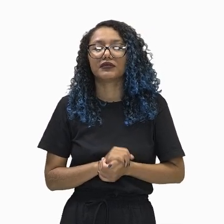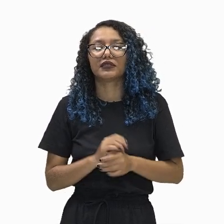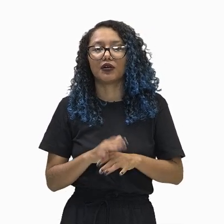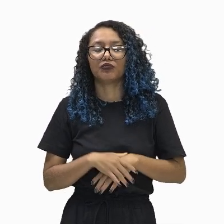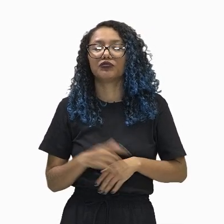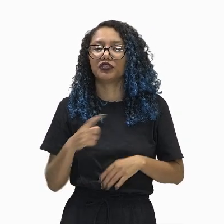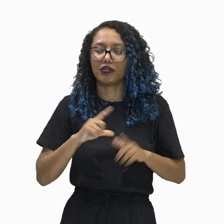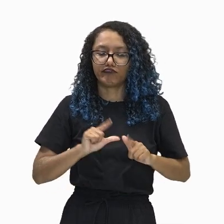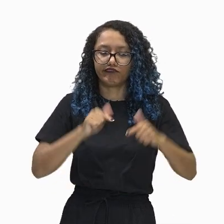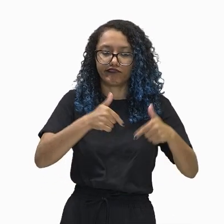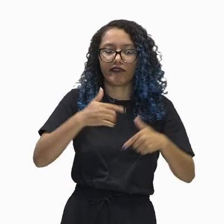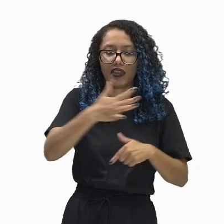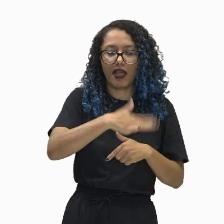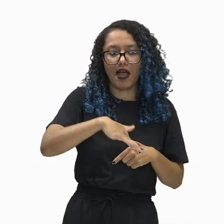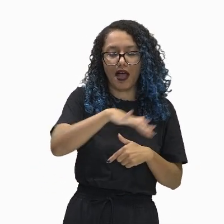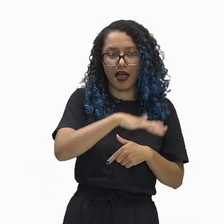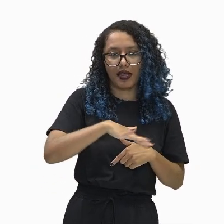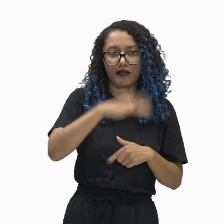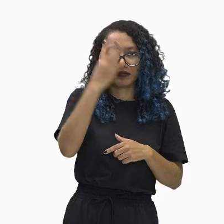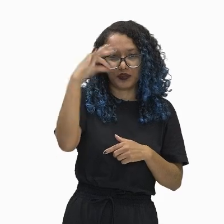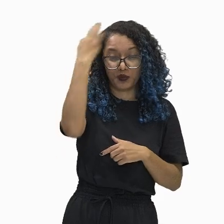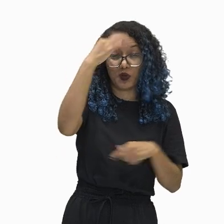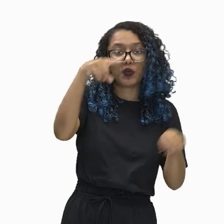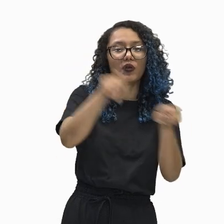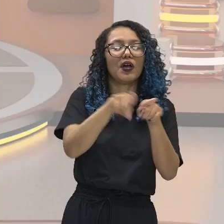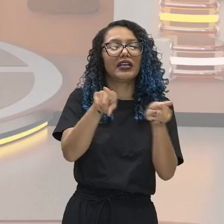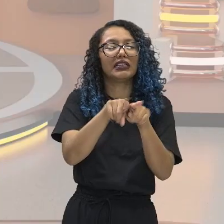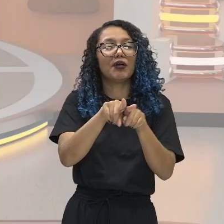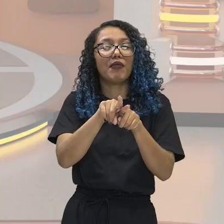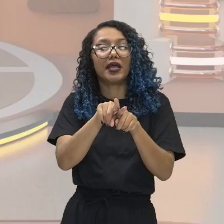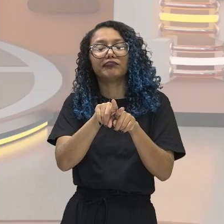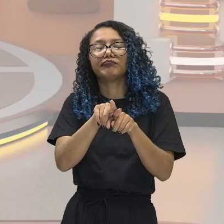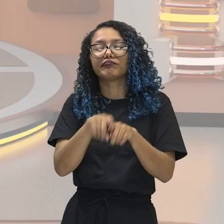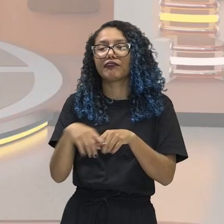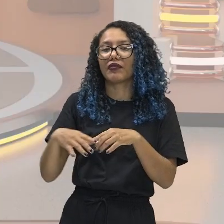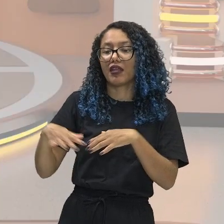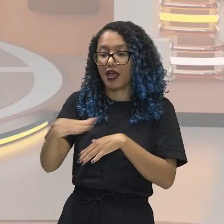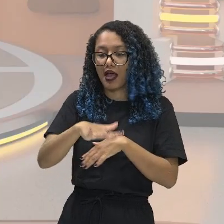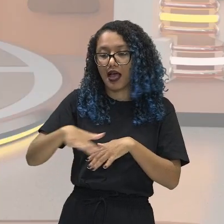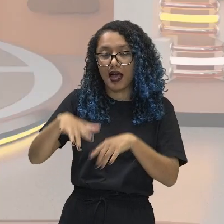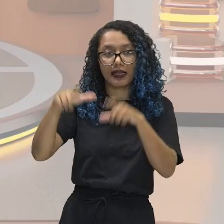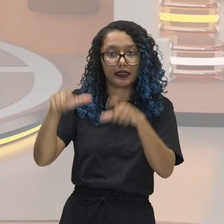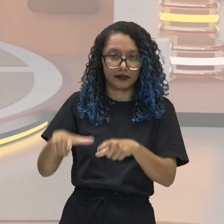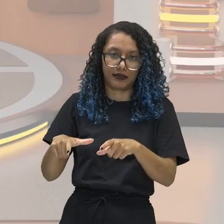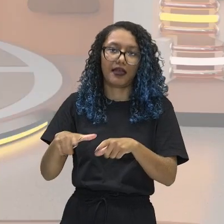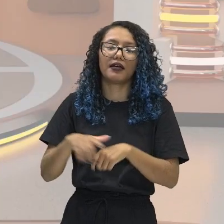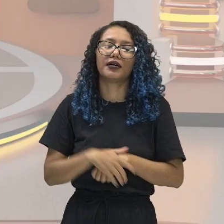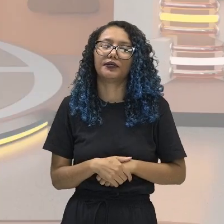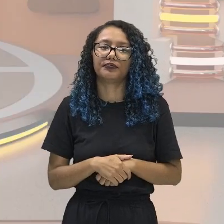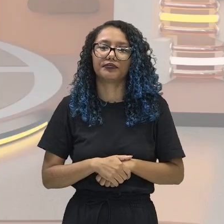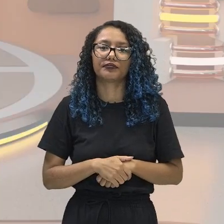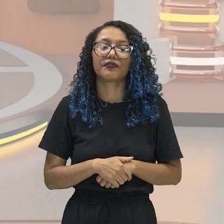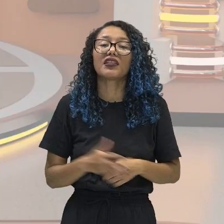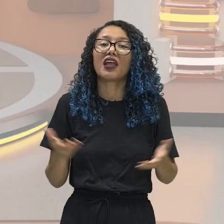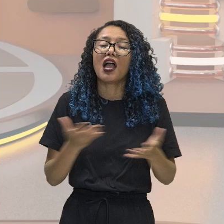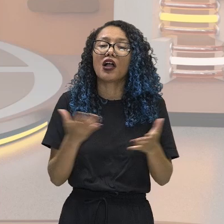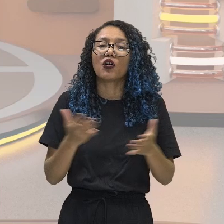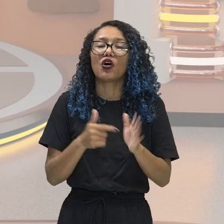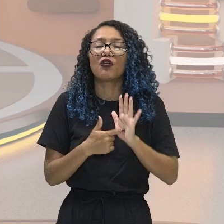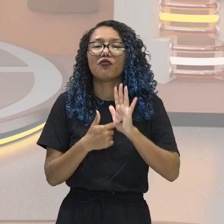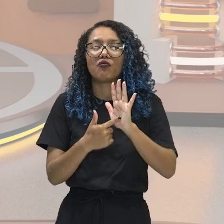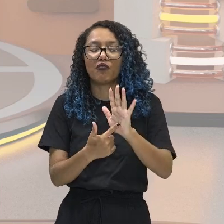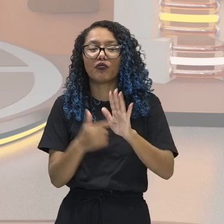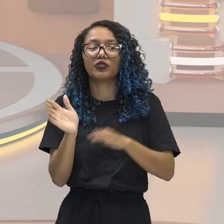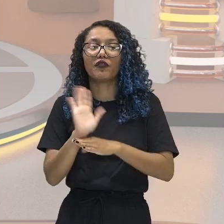no campo terreno, tá, gente? Vou trazer aqui agora, vamos lá adiante, vamos lá? Vou trazer agora um vídeo para a gente compreender um pouco